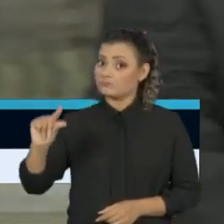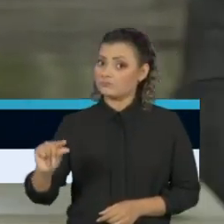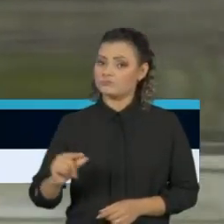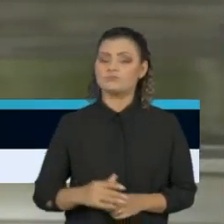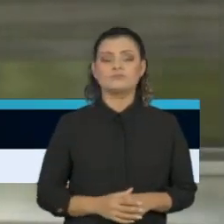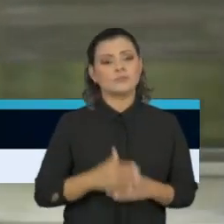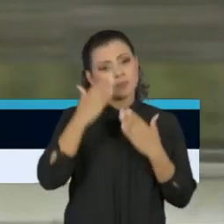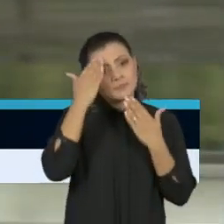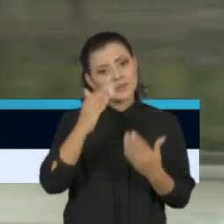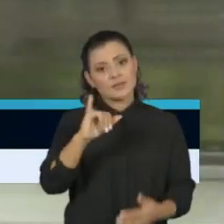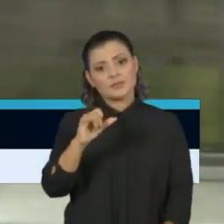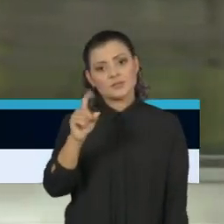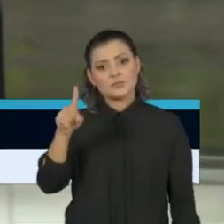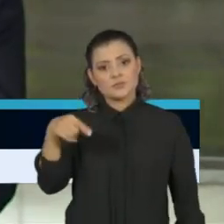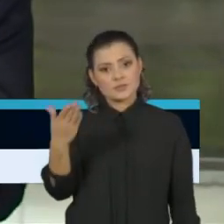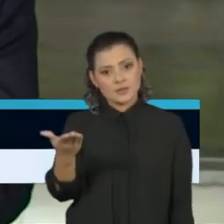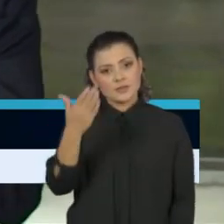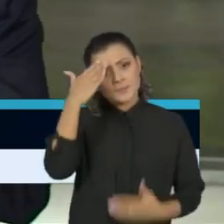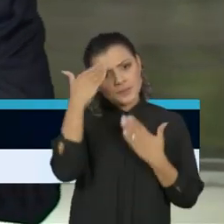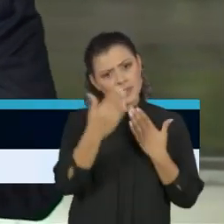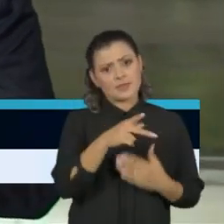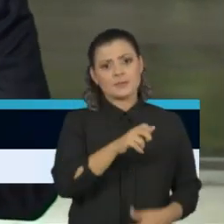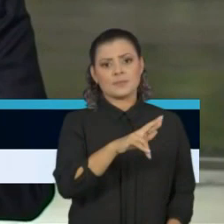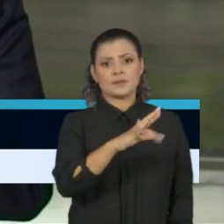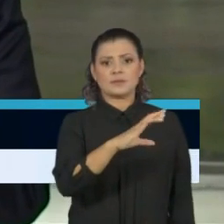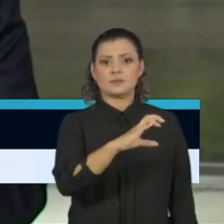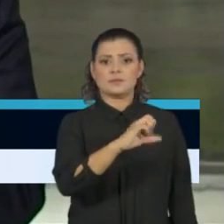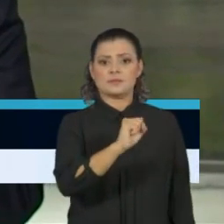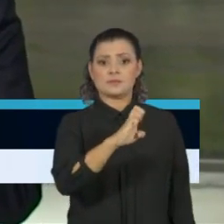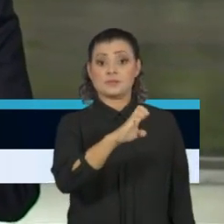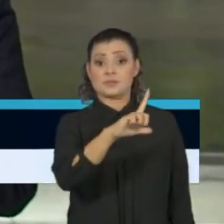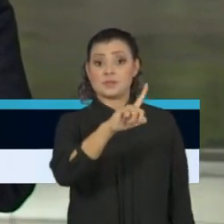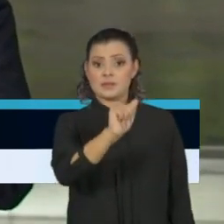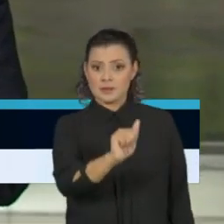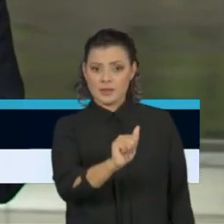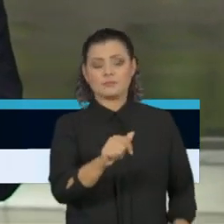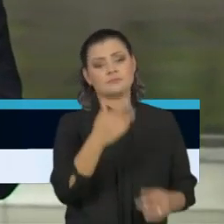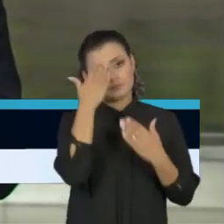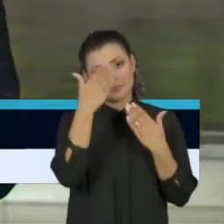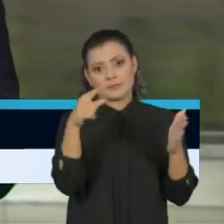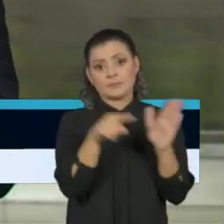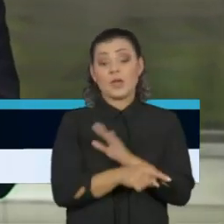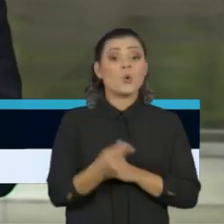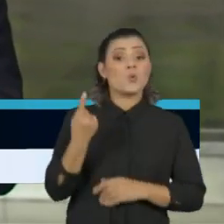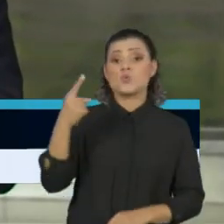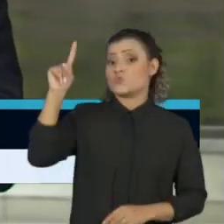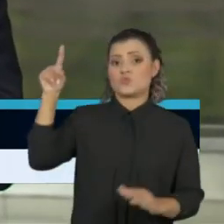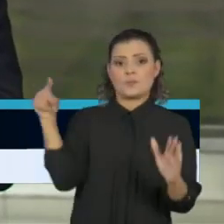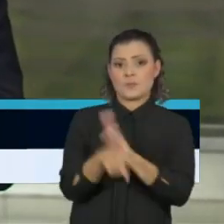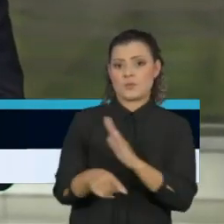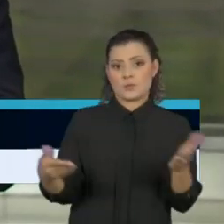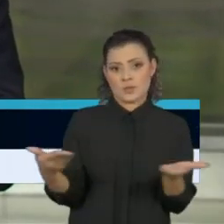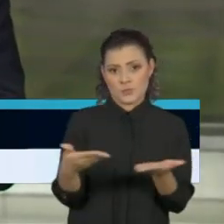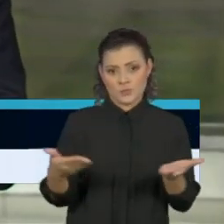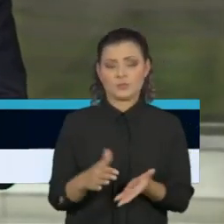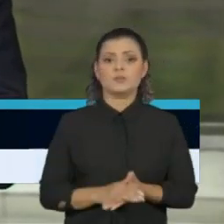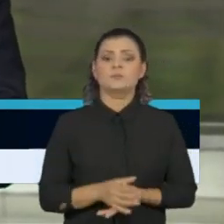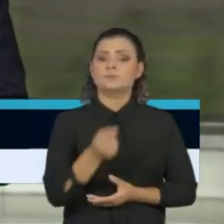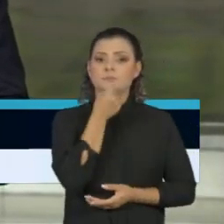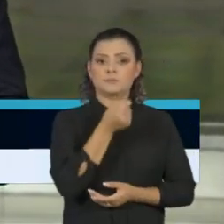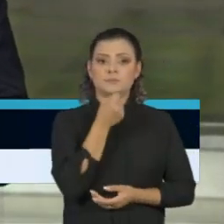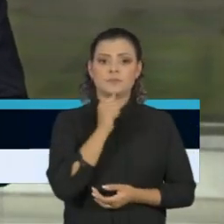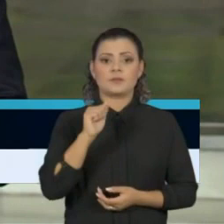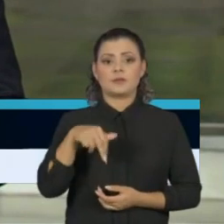Obrigado, doutor Guerma. Priscila, muito obrigado pela sua pergunta. Vamos agora à última pergunta de hoje, às 13 horas e 18 minutos, da jornalista